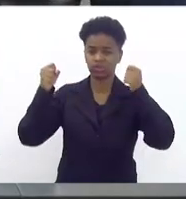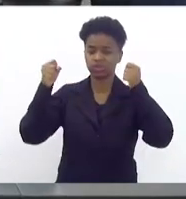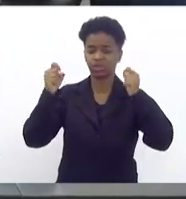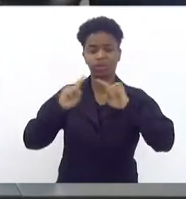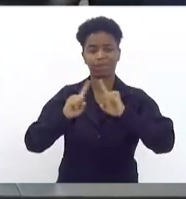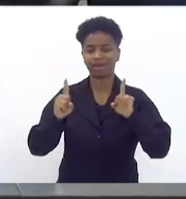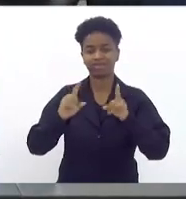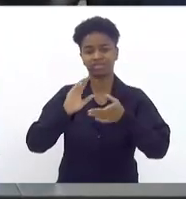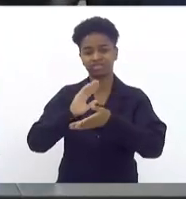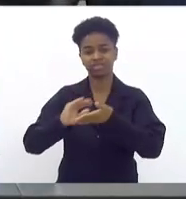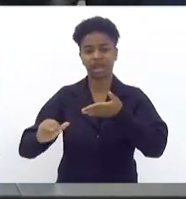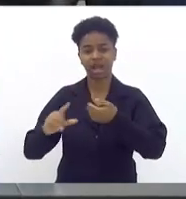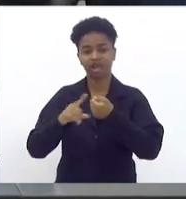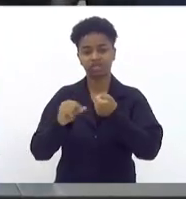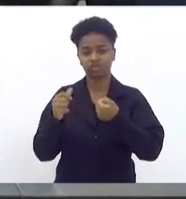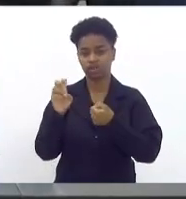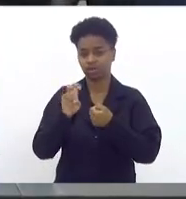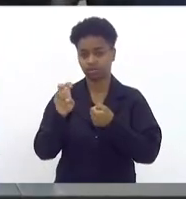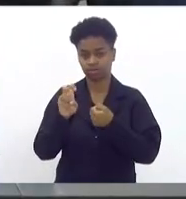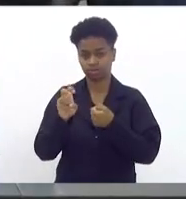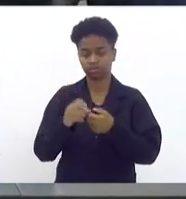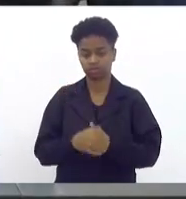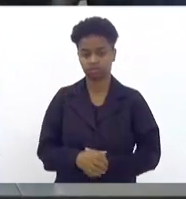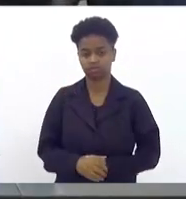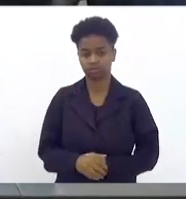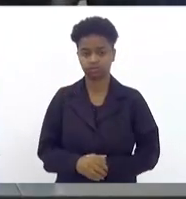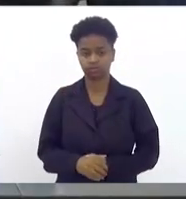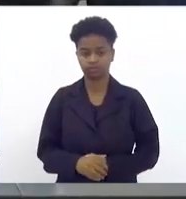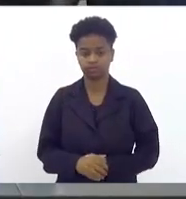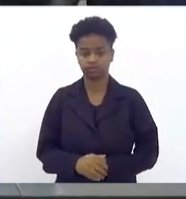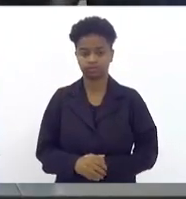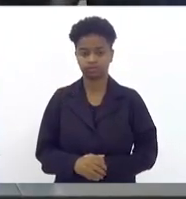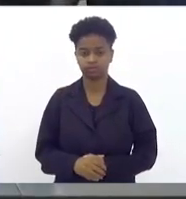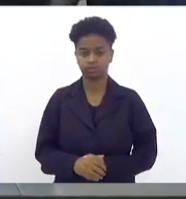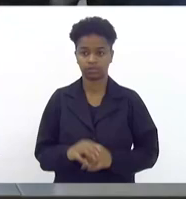é suprimir o artigo 5º. Presidente, para...